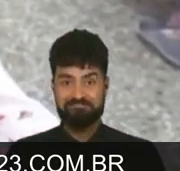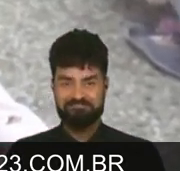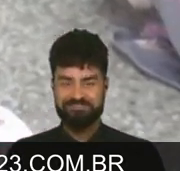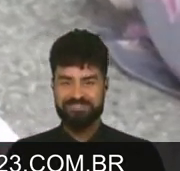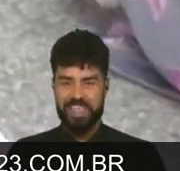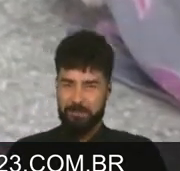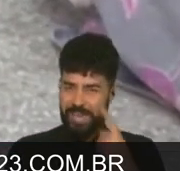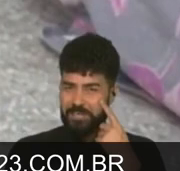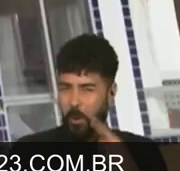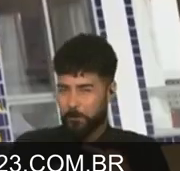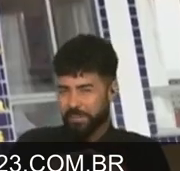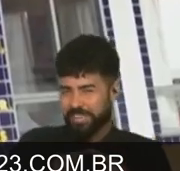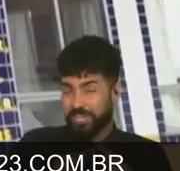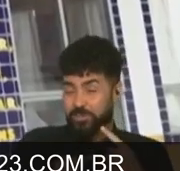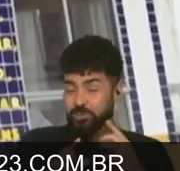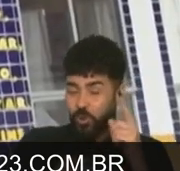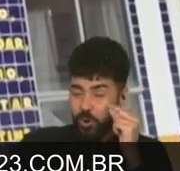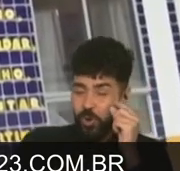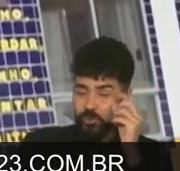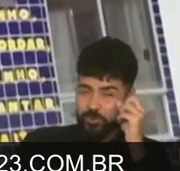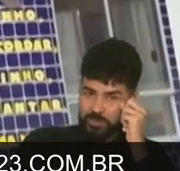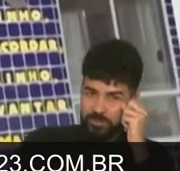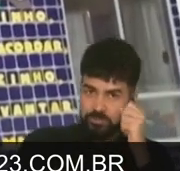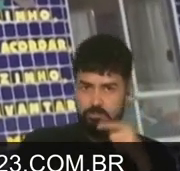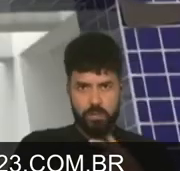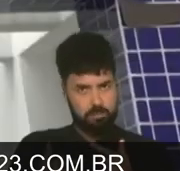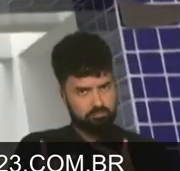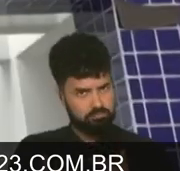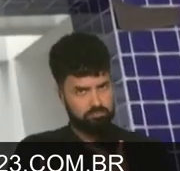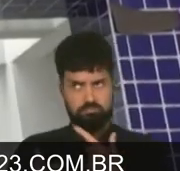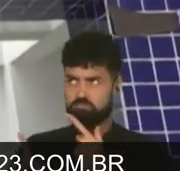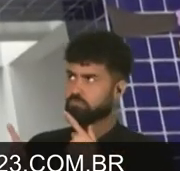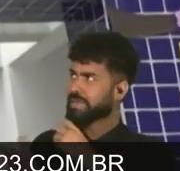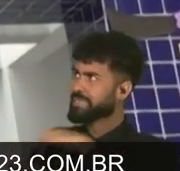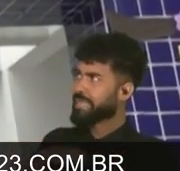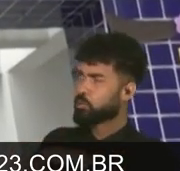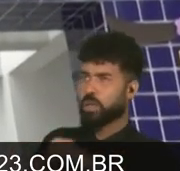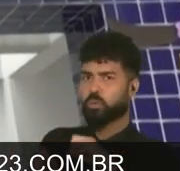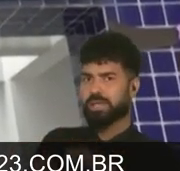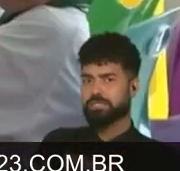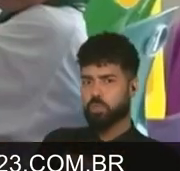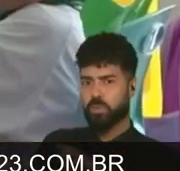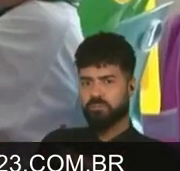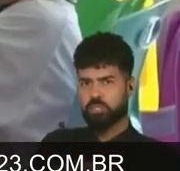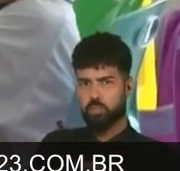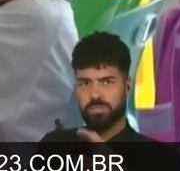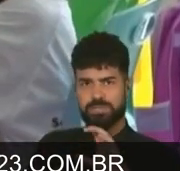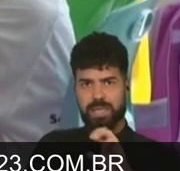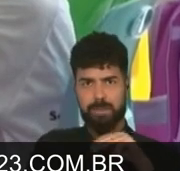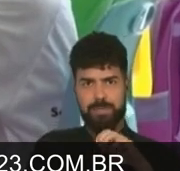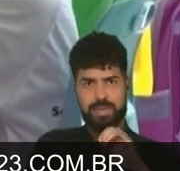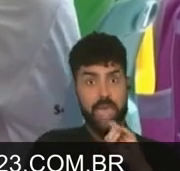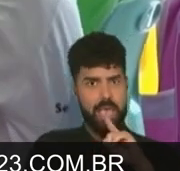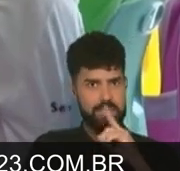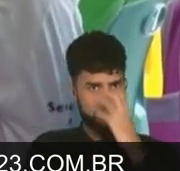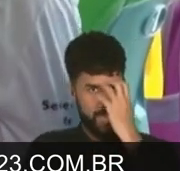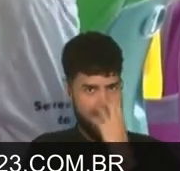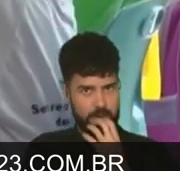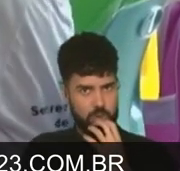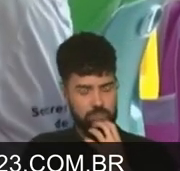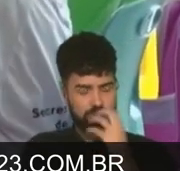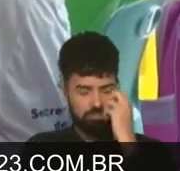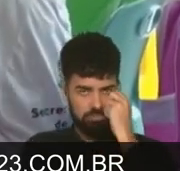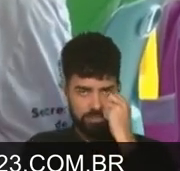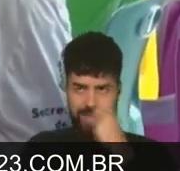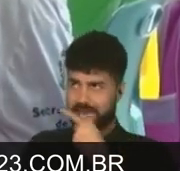Sono é assunto sério aqui no Centro Municipal de Educação Infantil, o CEMEI. Esta é a turma do Grupo 2.